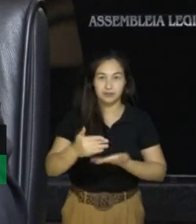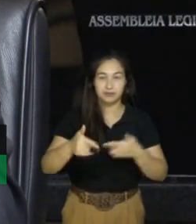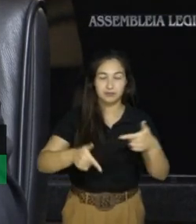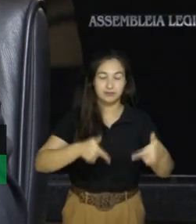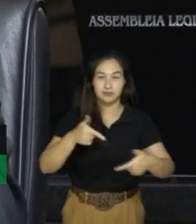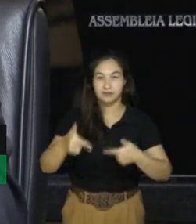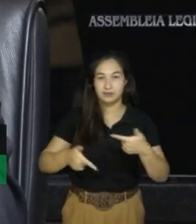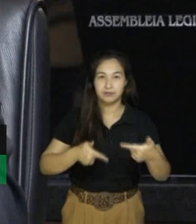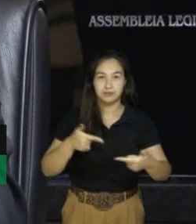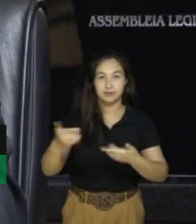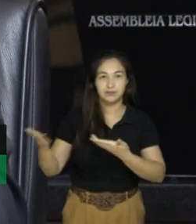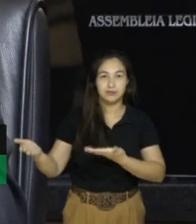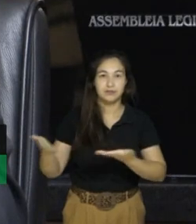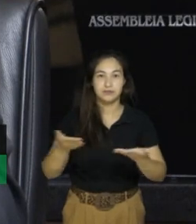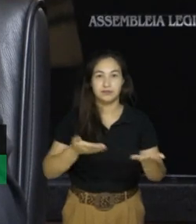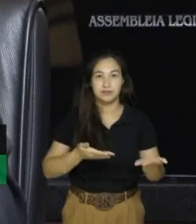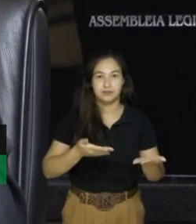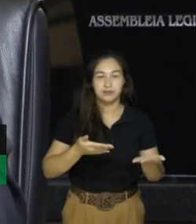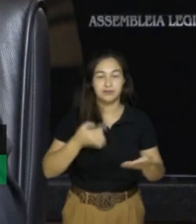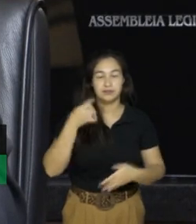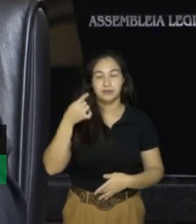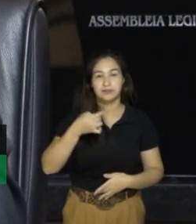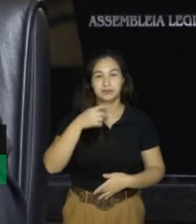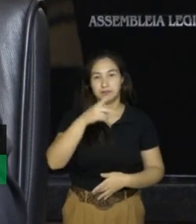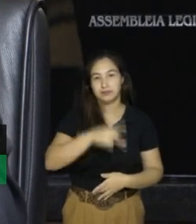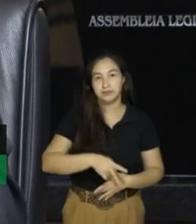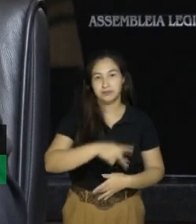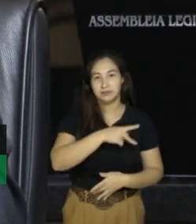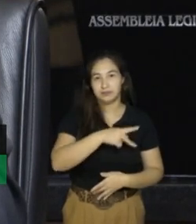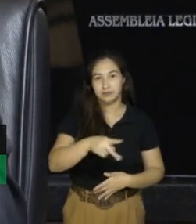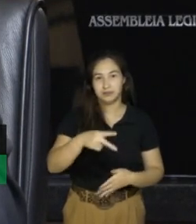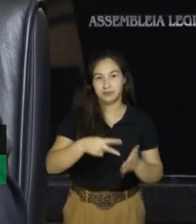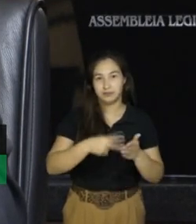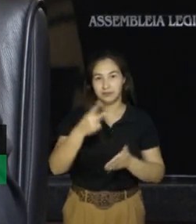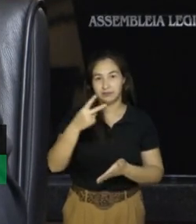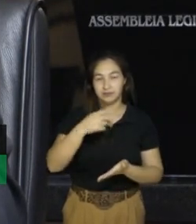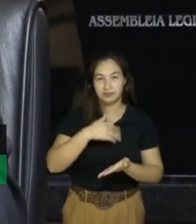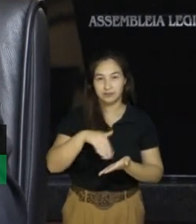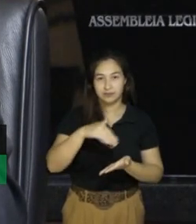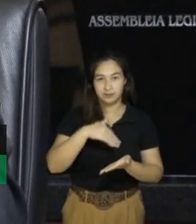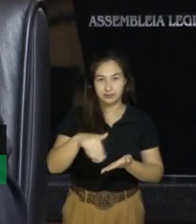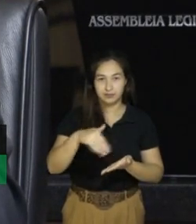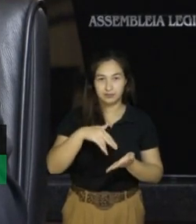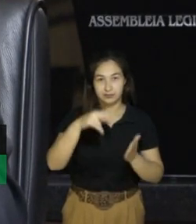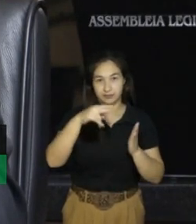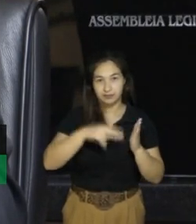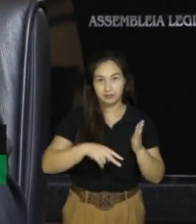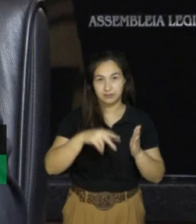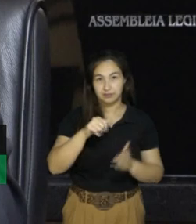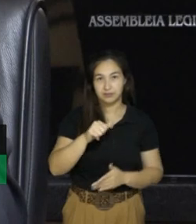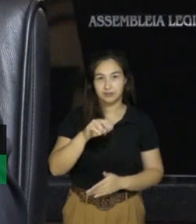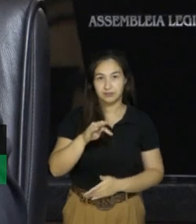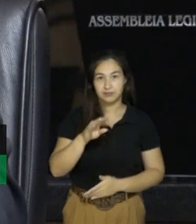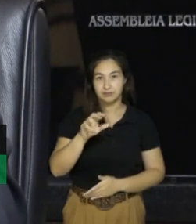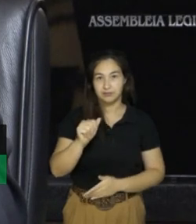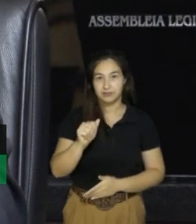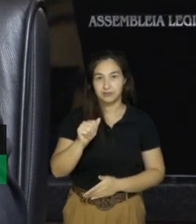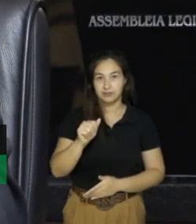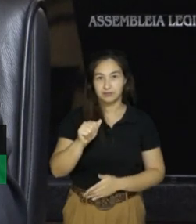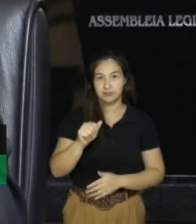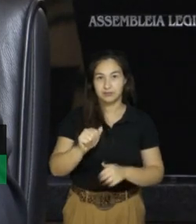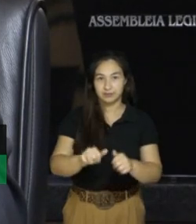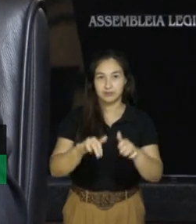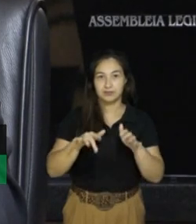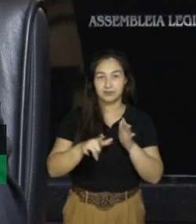trabalhos e convidou o senhor Deputado Padre Pedro balduzera segundo secretário para proceder a leitura da ata da sessão